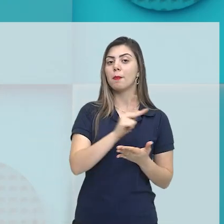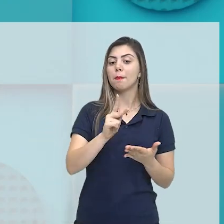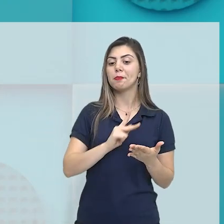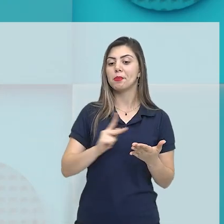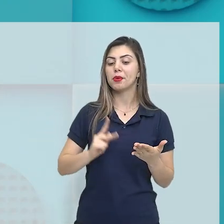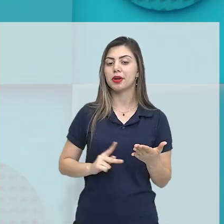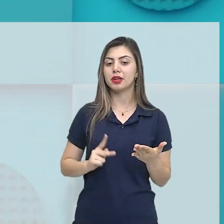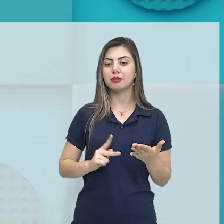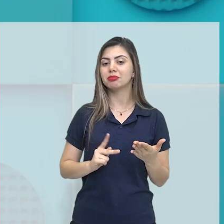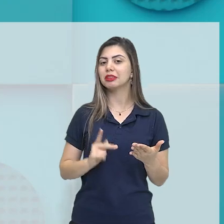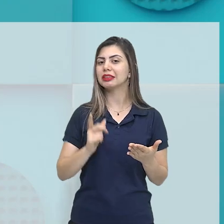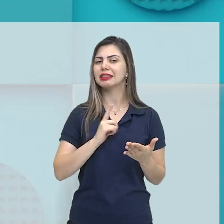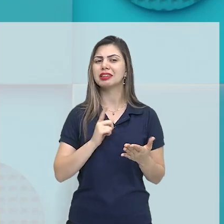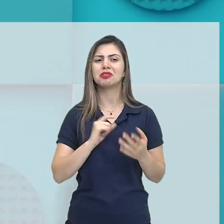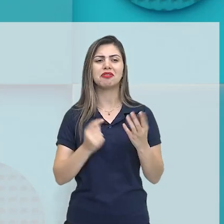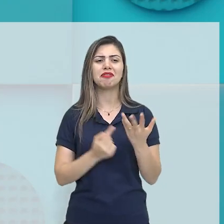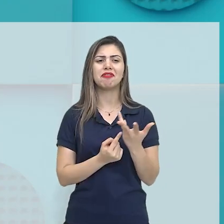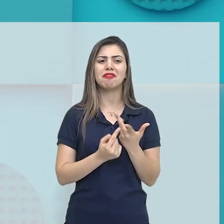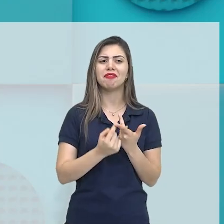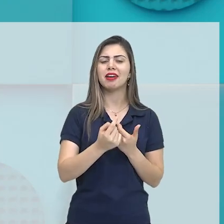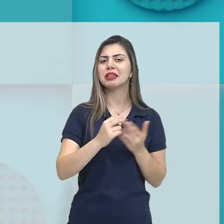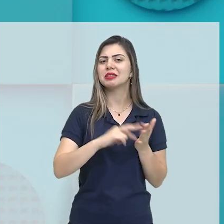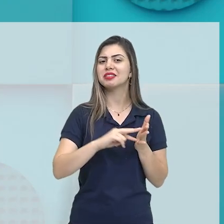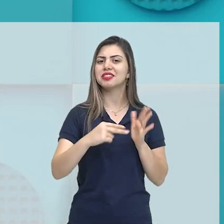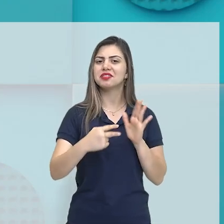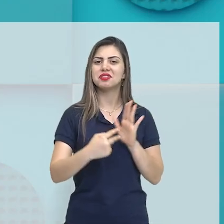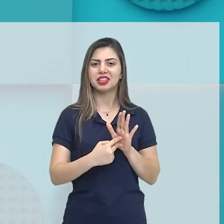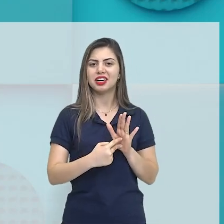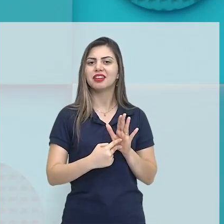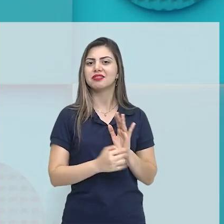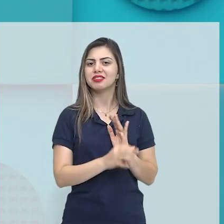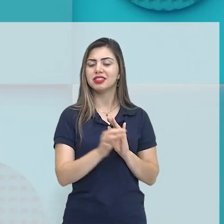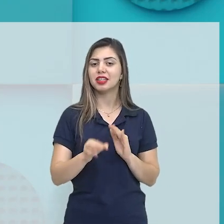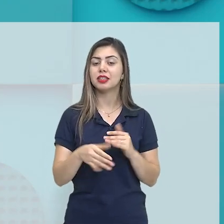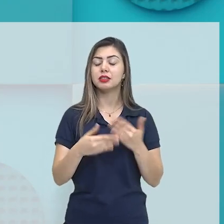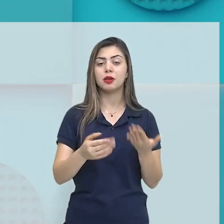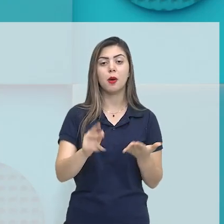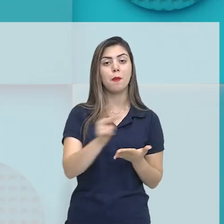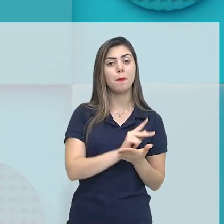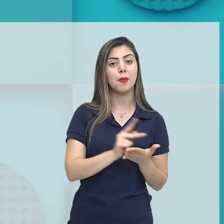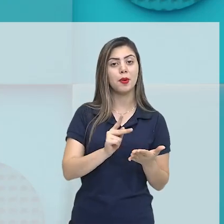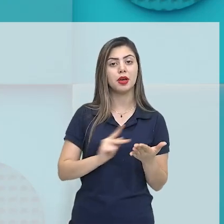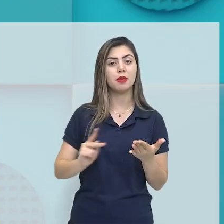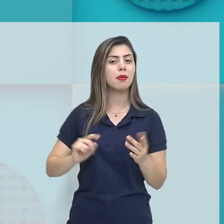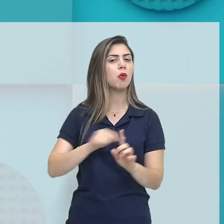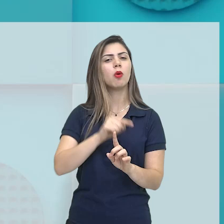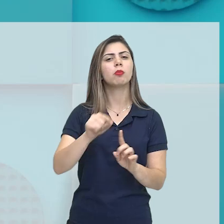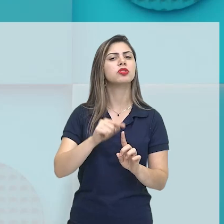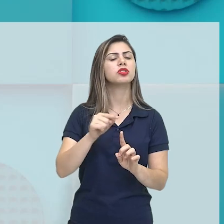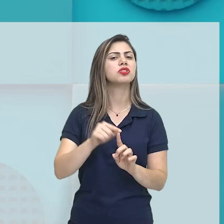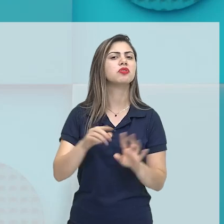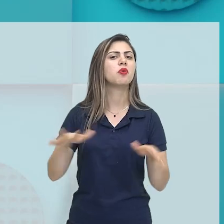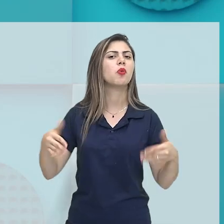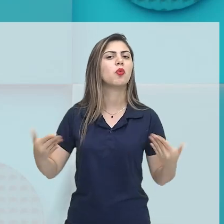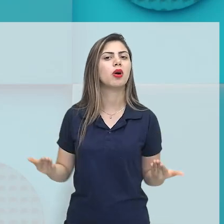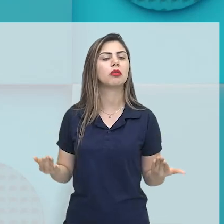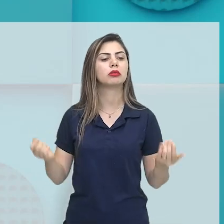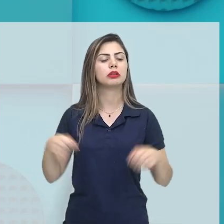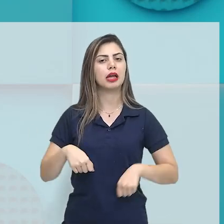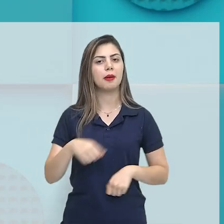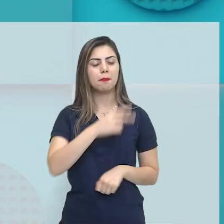tem toda essa gama de significados. O poema, o objetivo dele é trazer